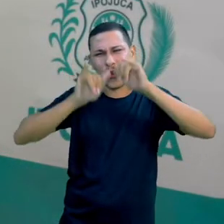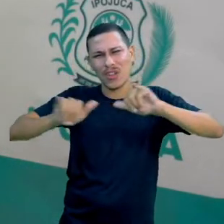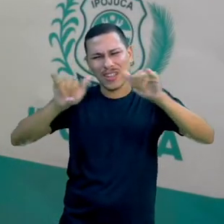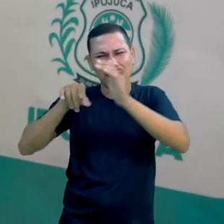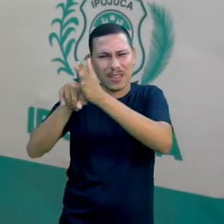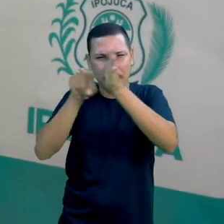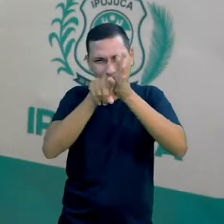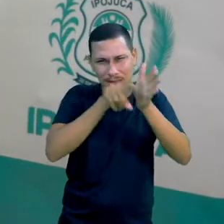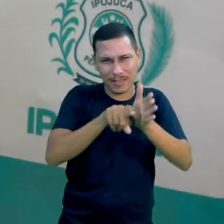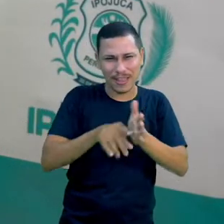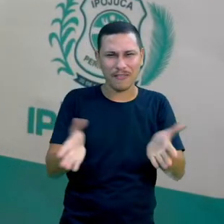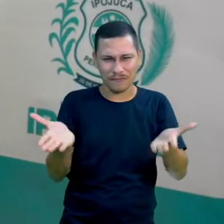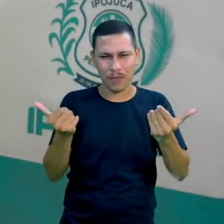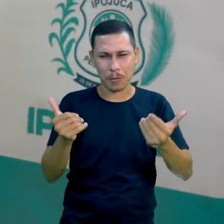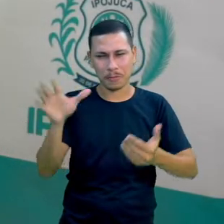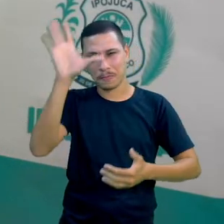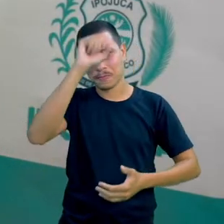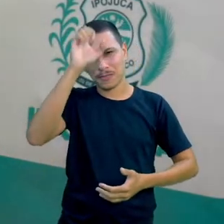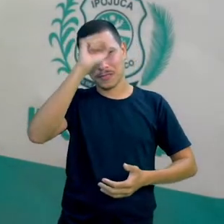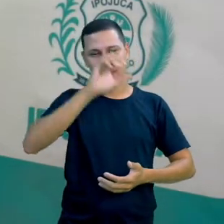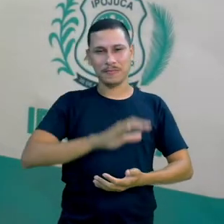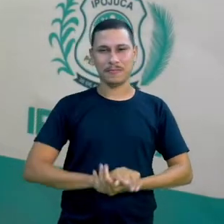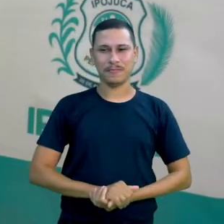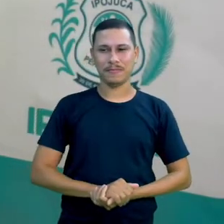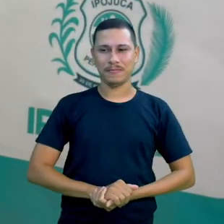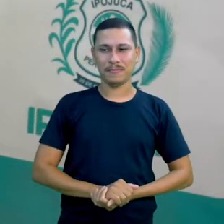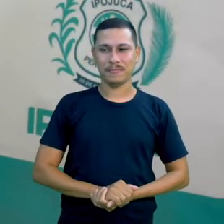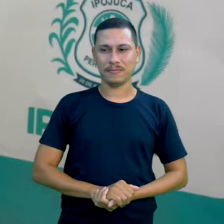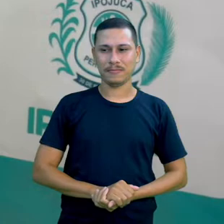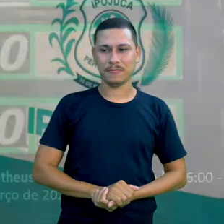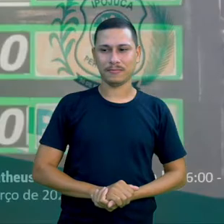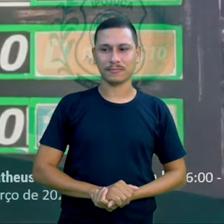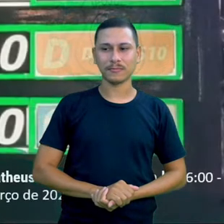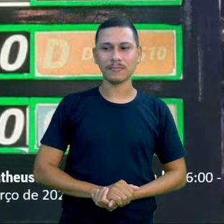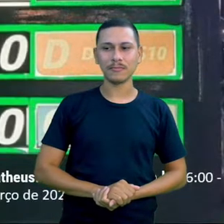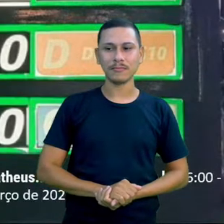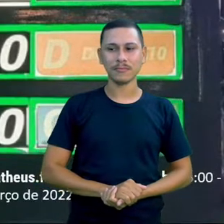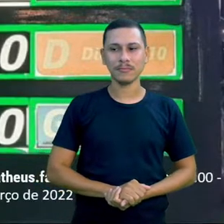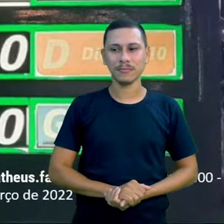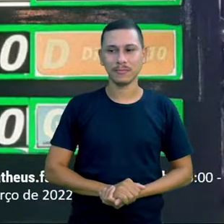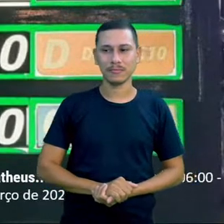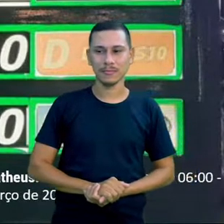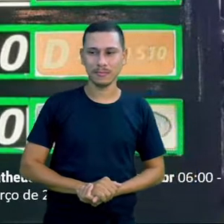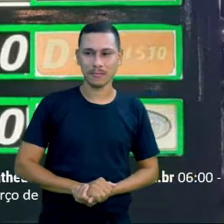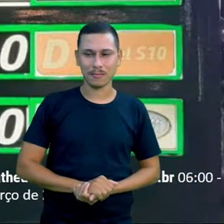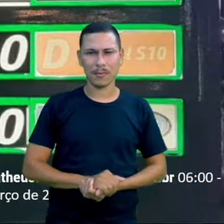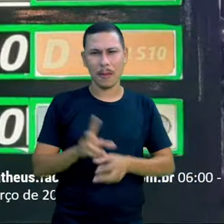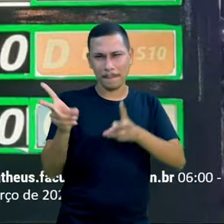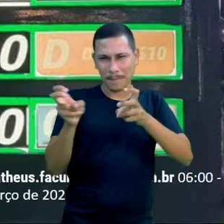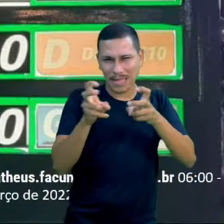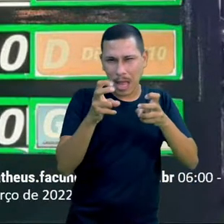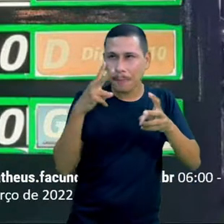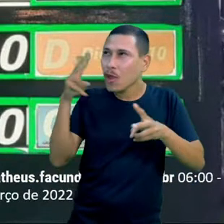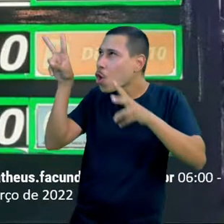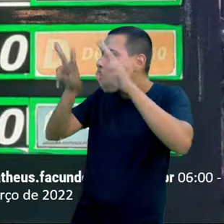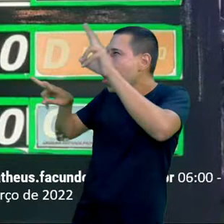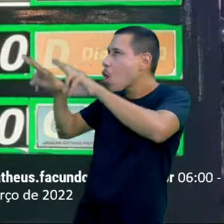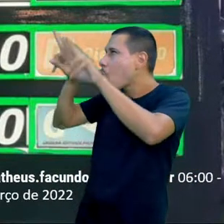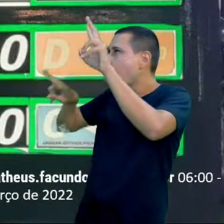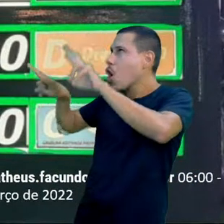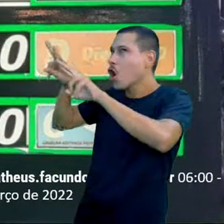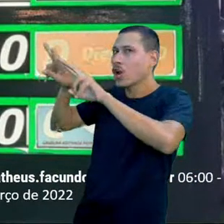vem comigo. Vamos lá? Olha aí. Reajuste de gasolina